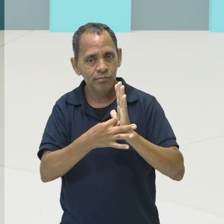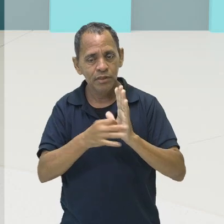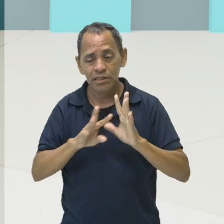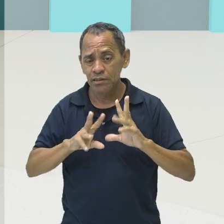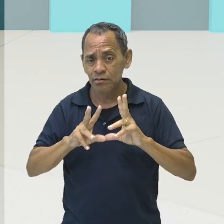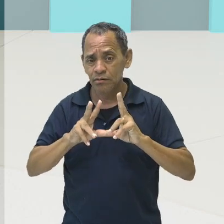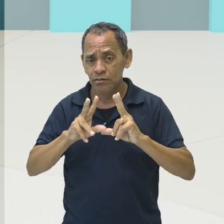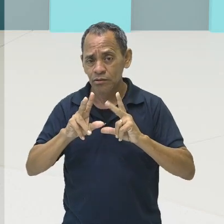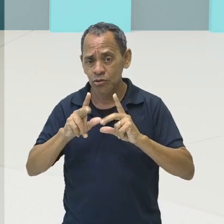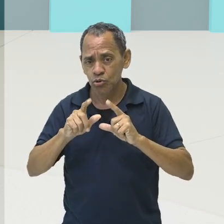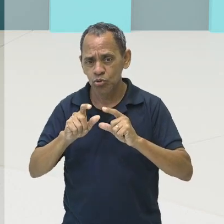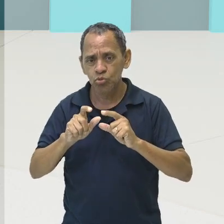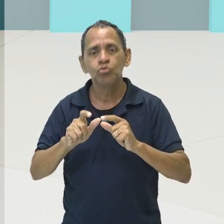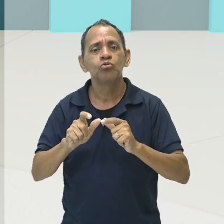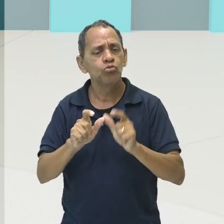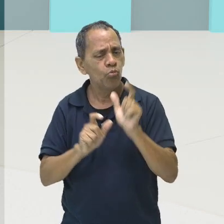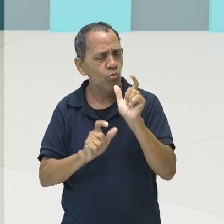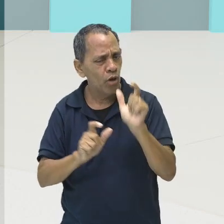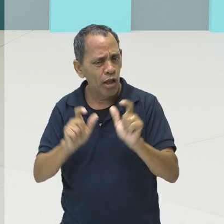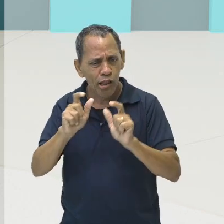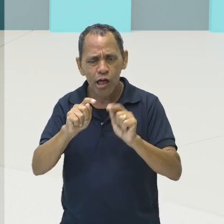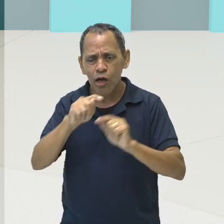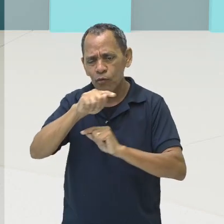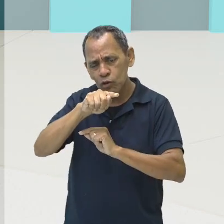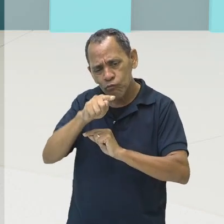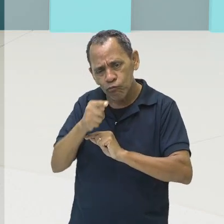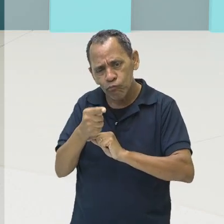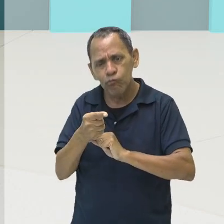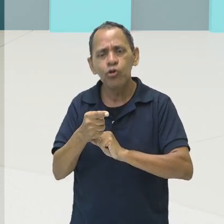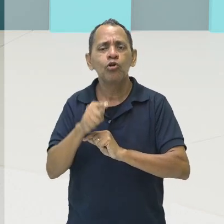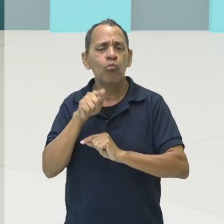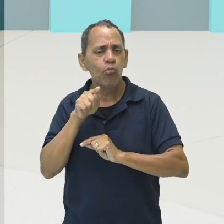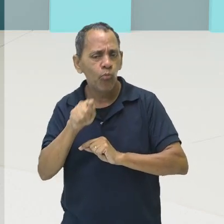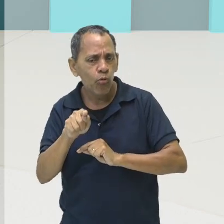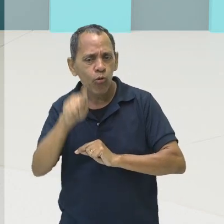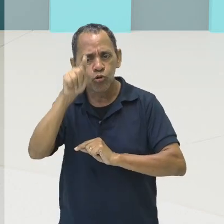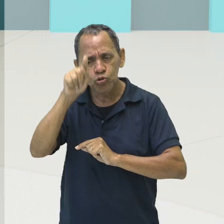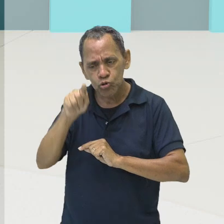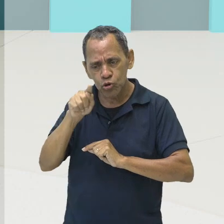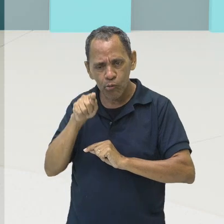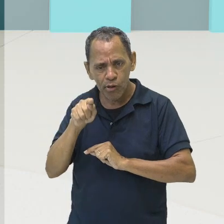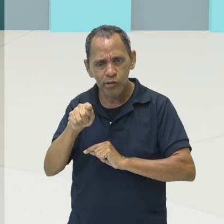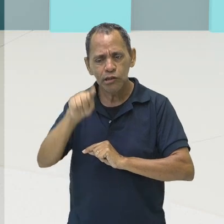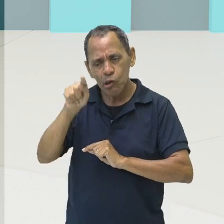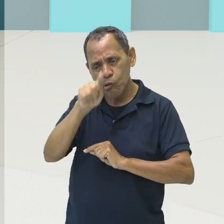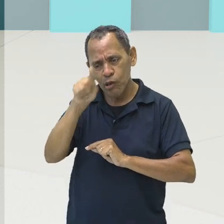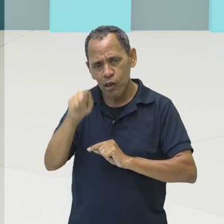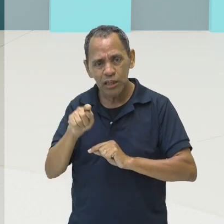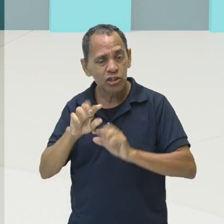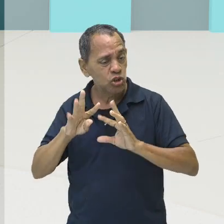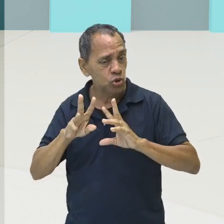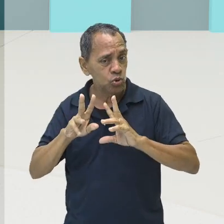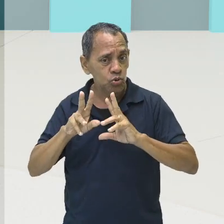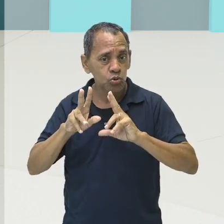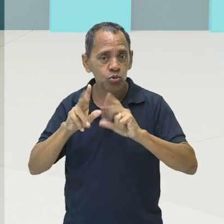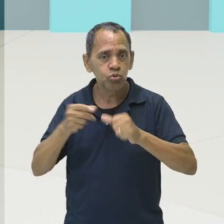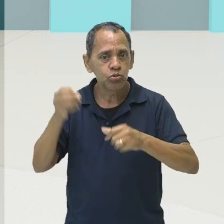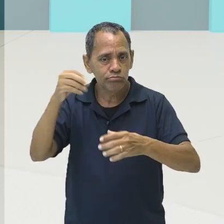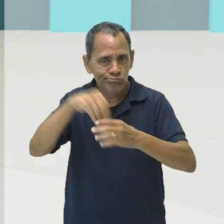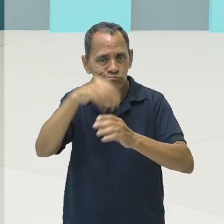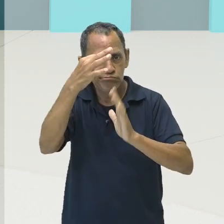que compõe um texto, desde as palavras até a pontuação de sinais, né? Sinais, no